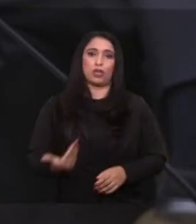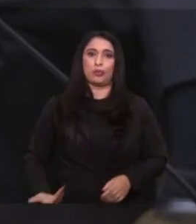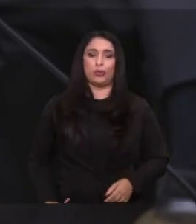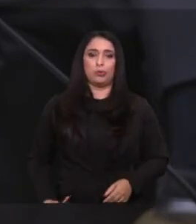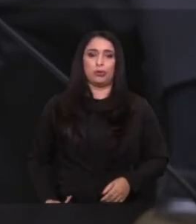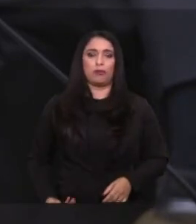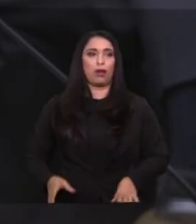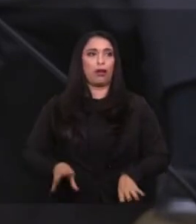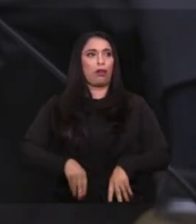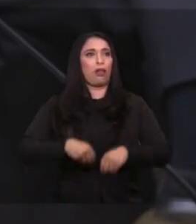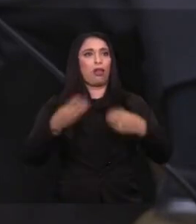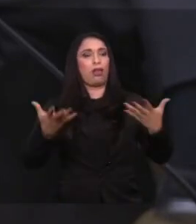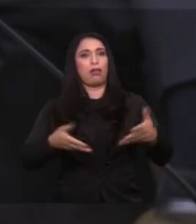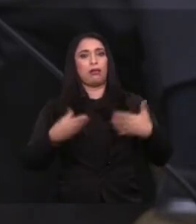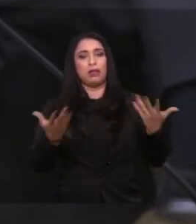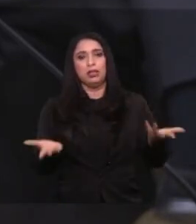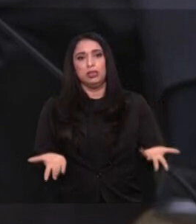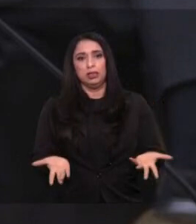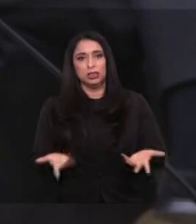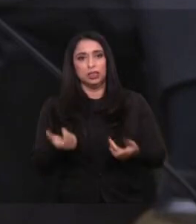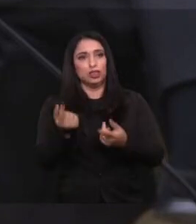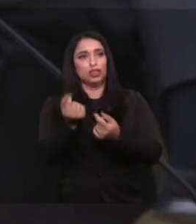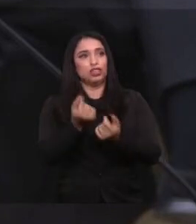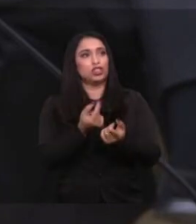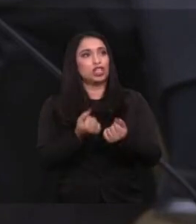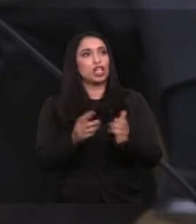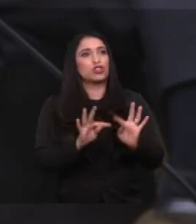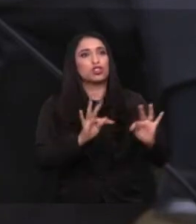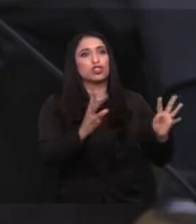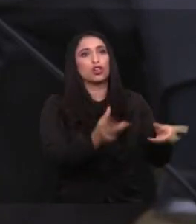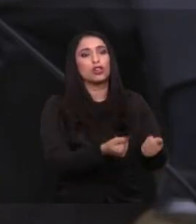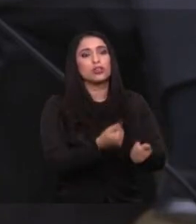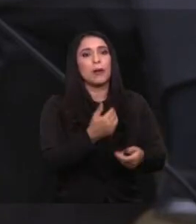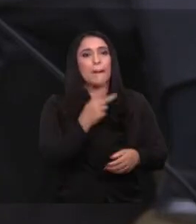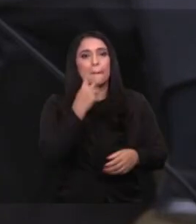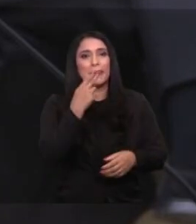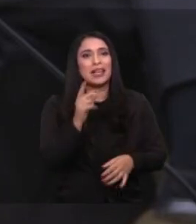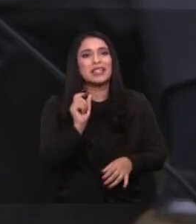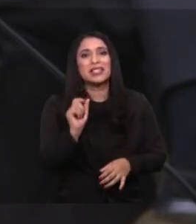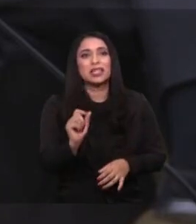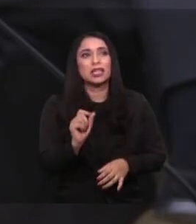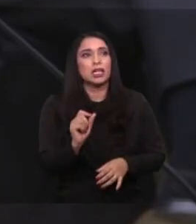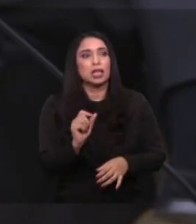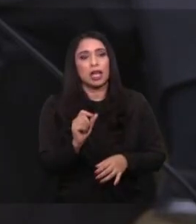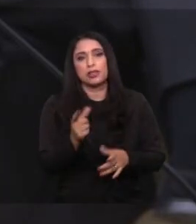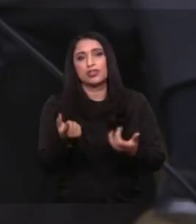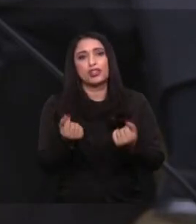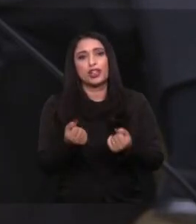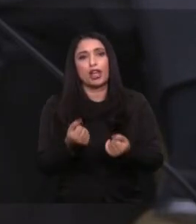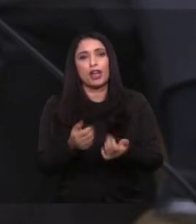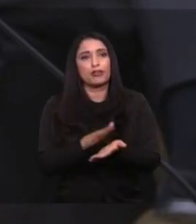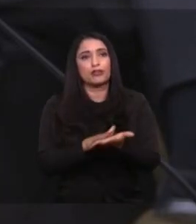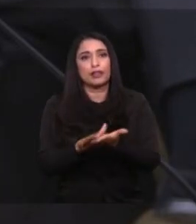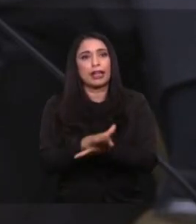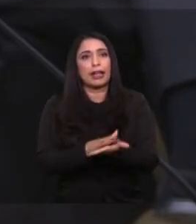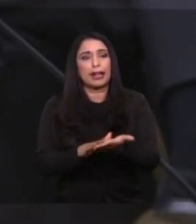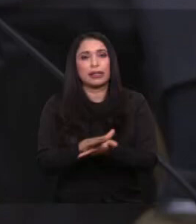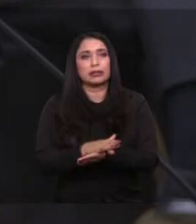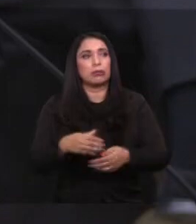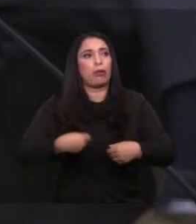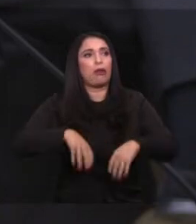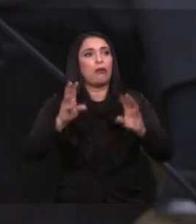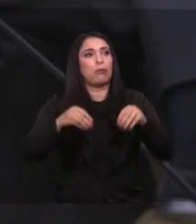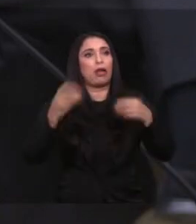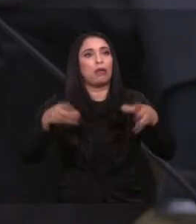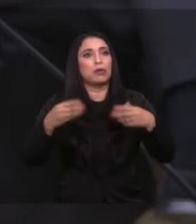o dinheiro público, ao invés de ser o dinheiro de todos, fosse o dinheiro de ninguém. Pois bem, através da emenda